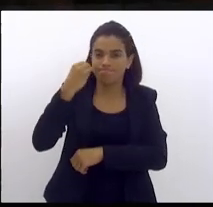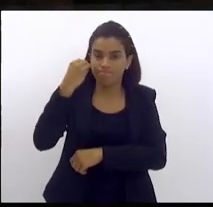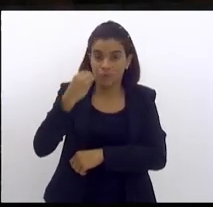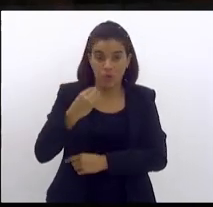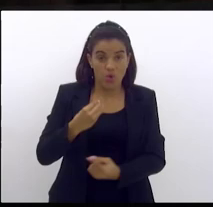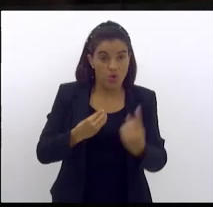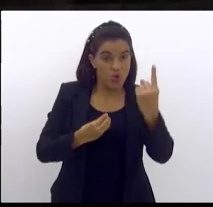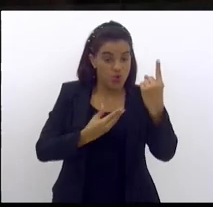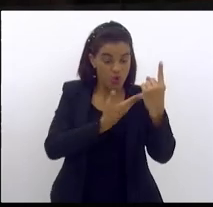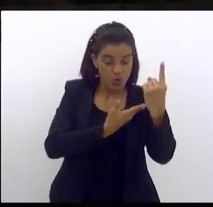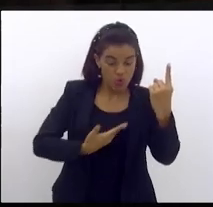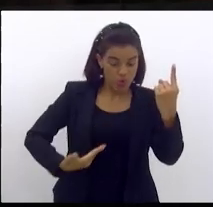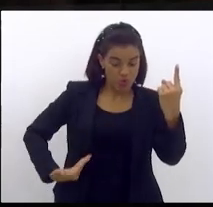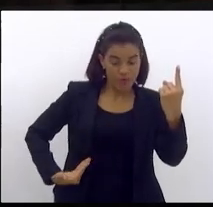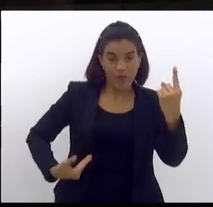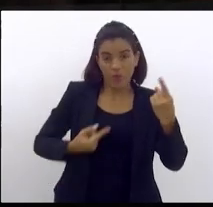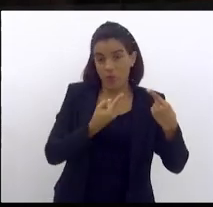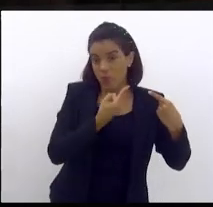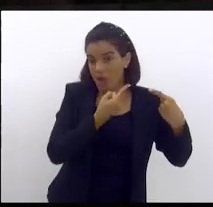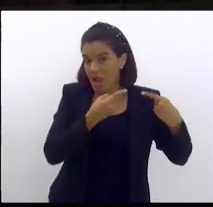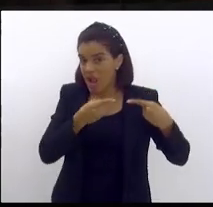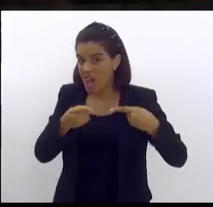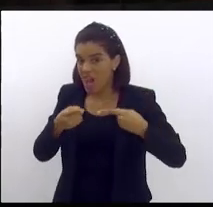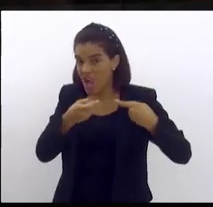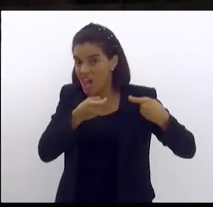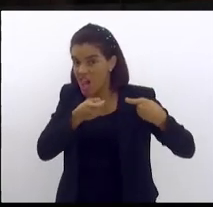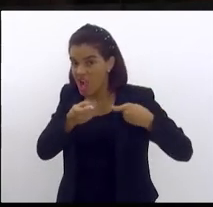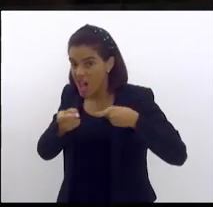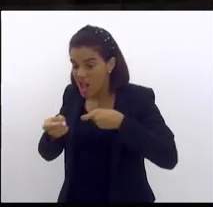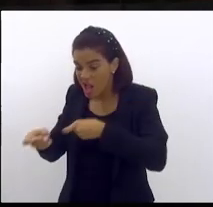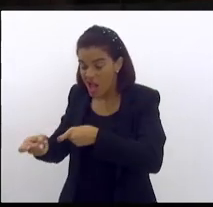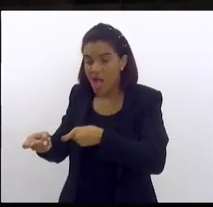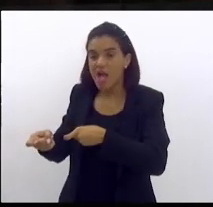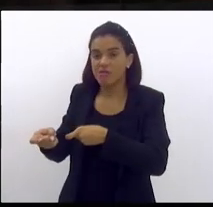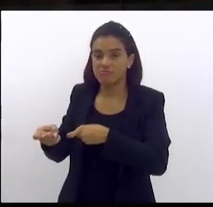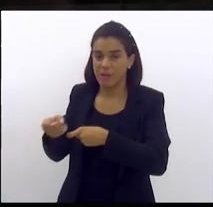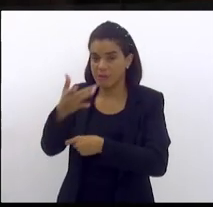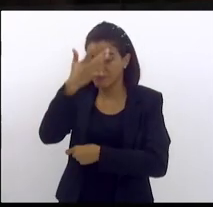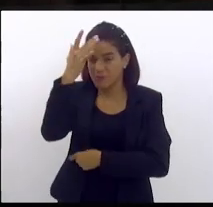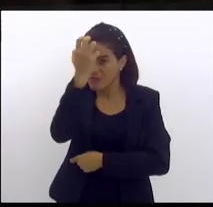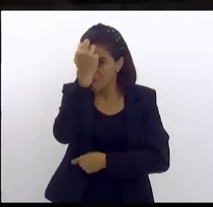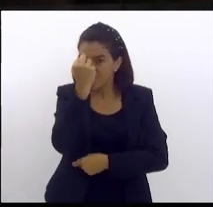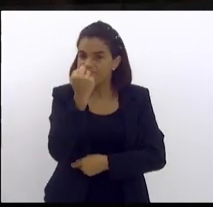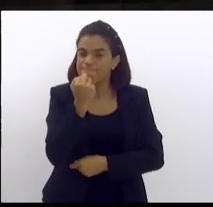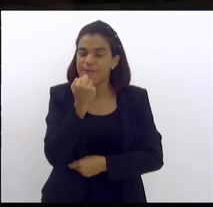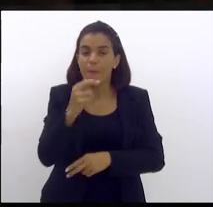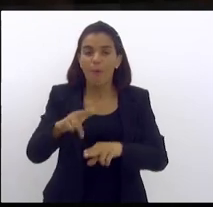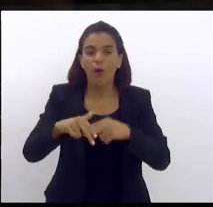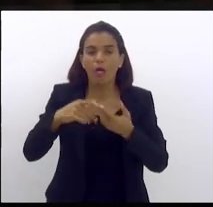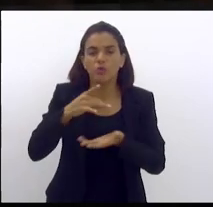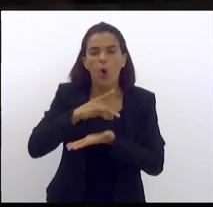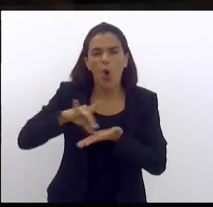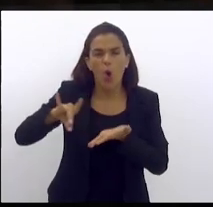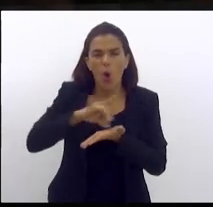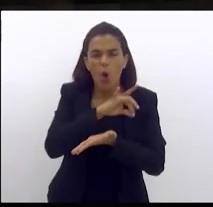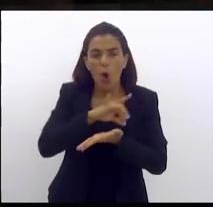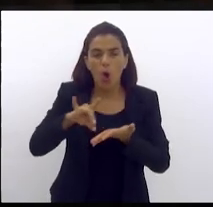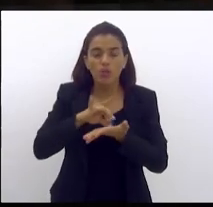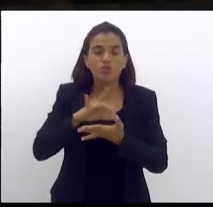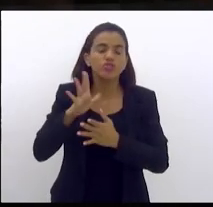governo luta contra terroristas baseado num num ódio que atravessa